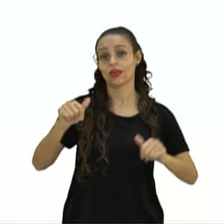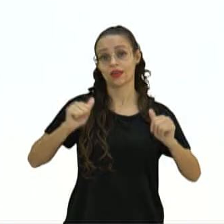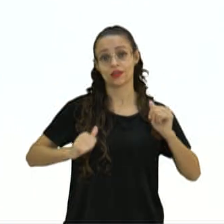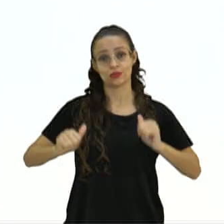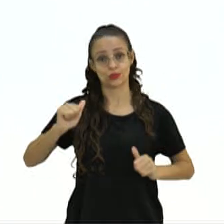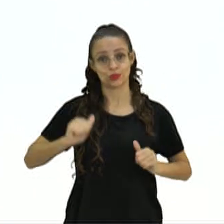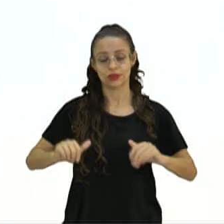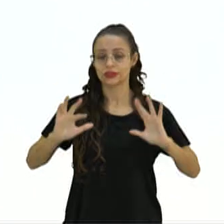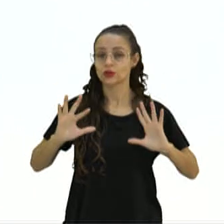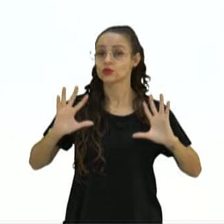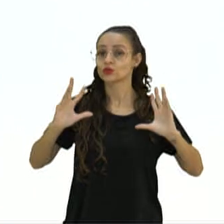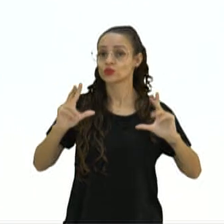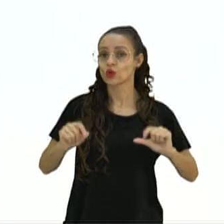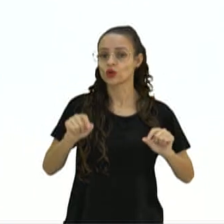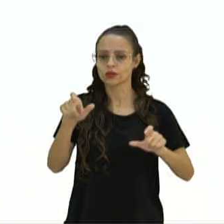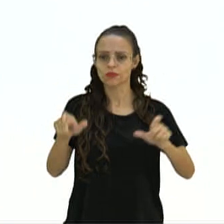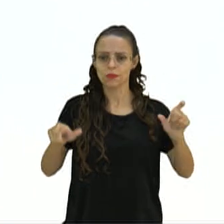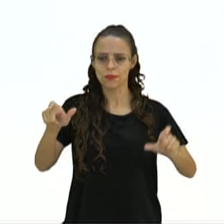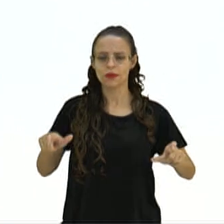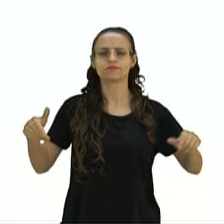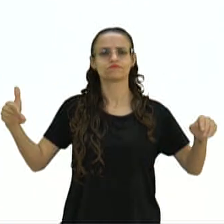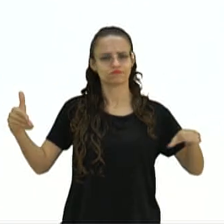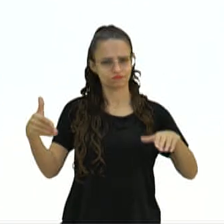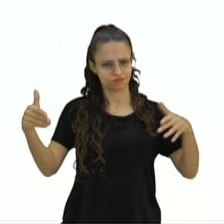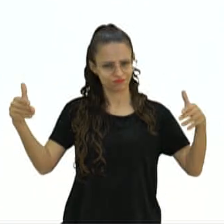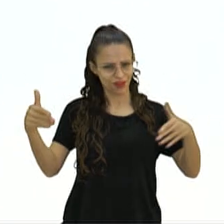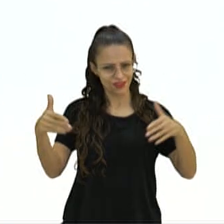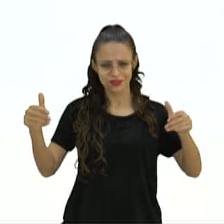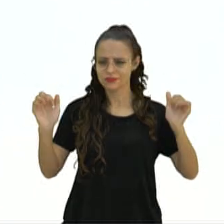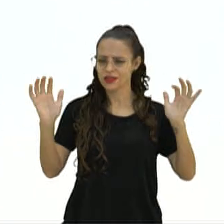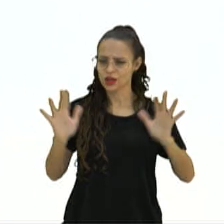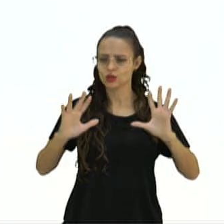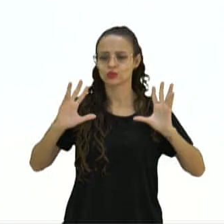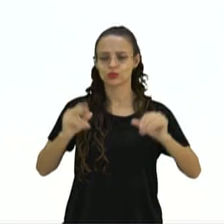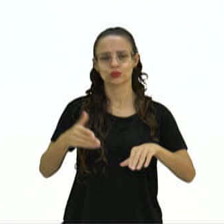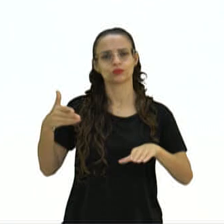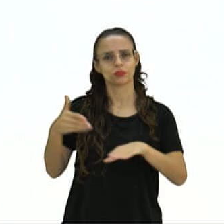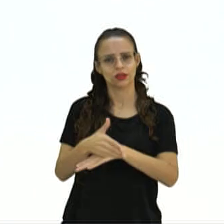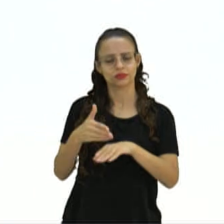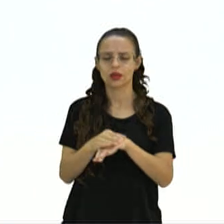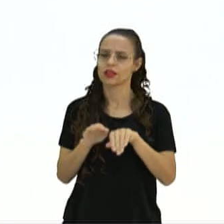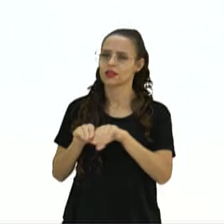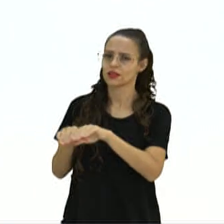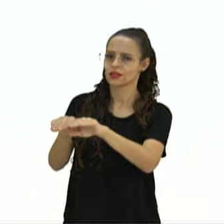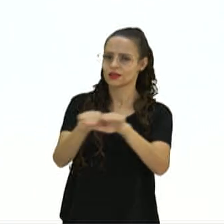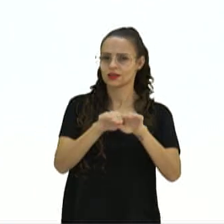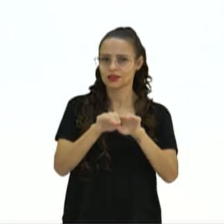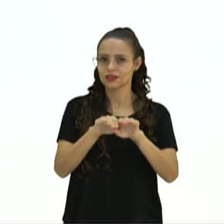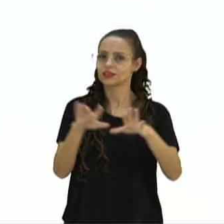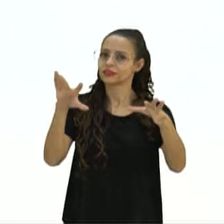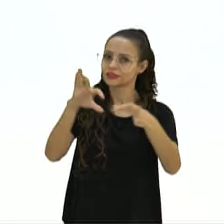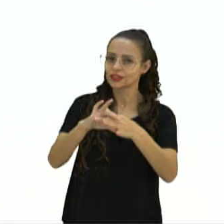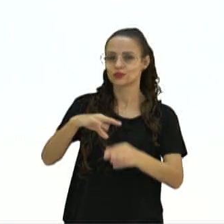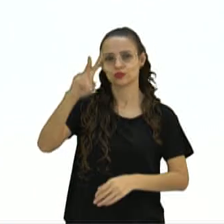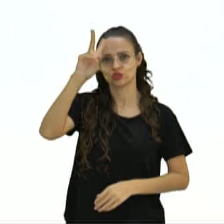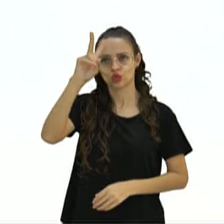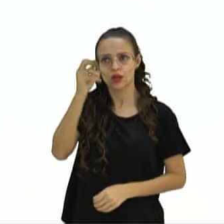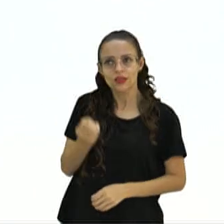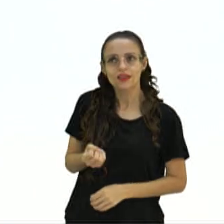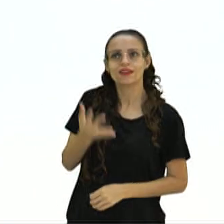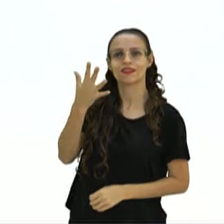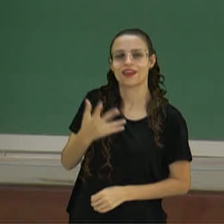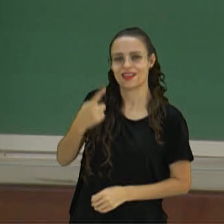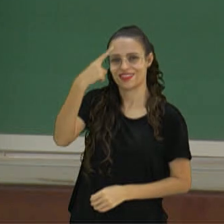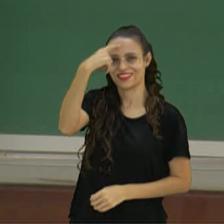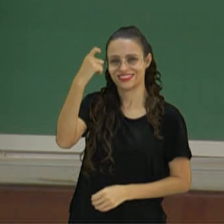né? Então, o todo é participante, né? Então, todos vão fazer parte da história, vão ajudar a criar a história que você vai